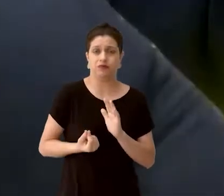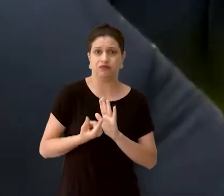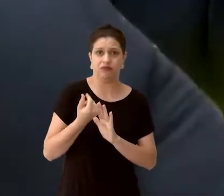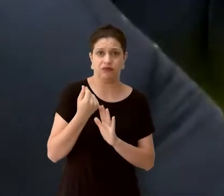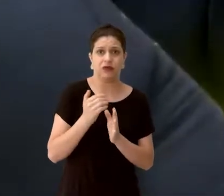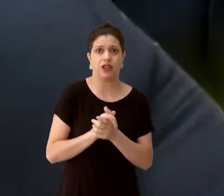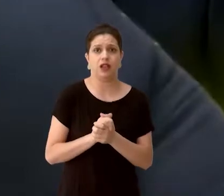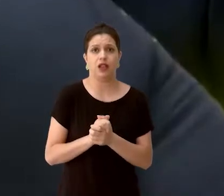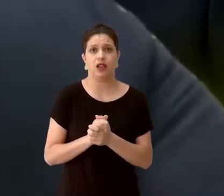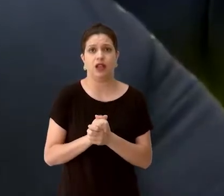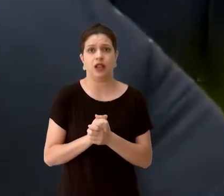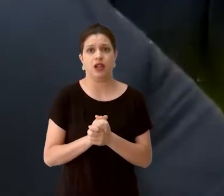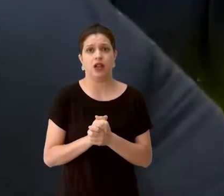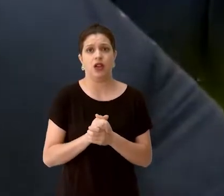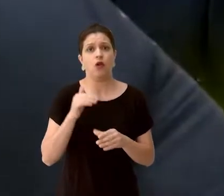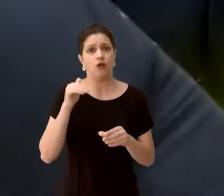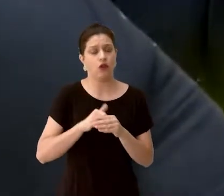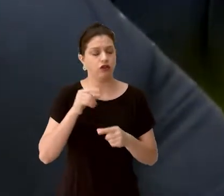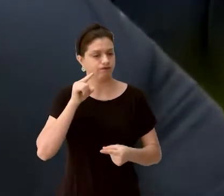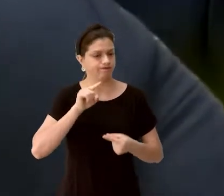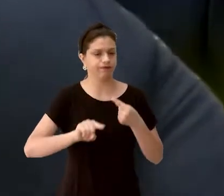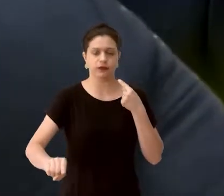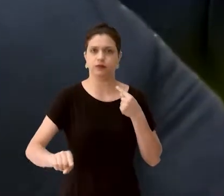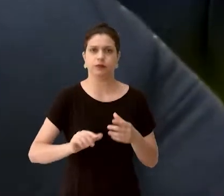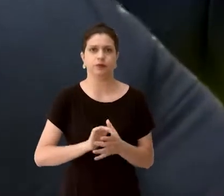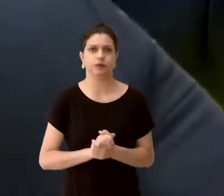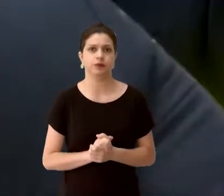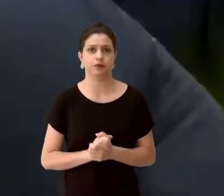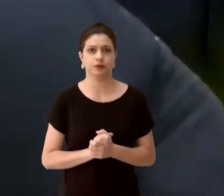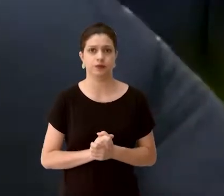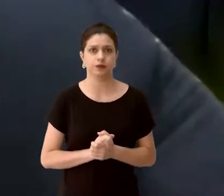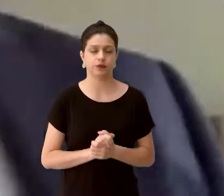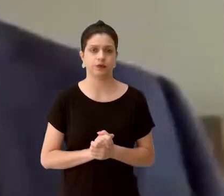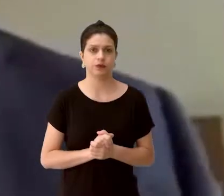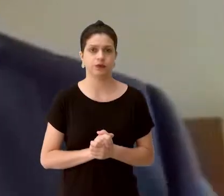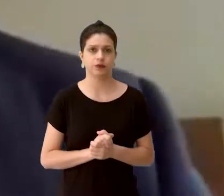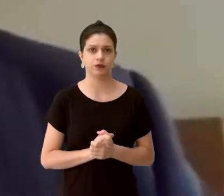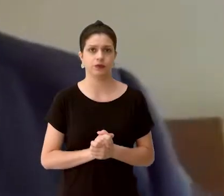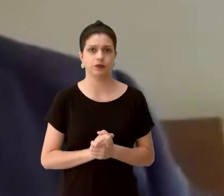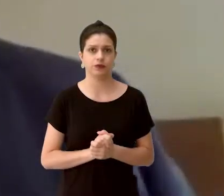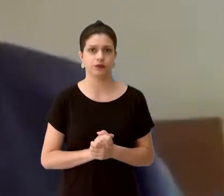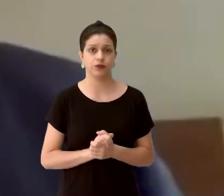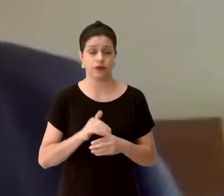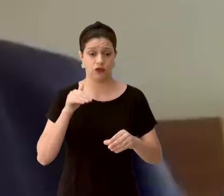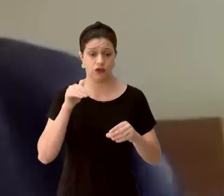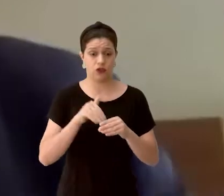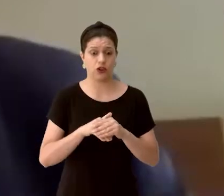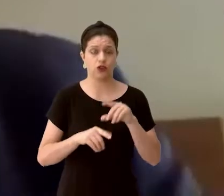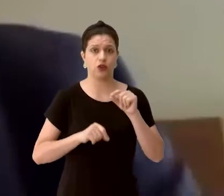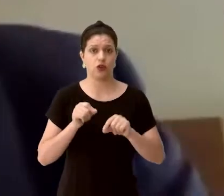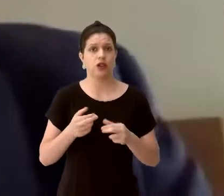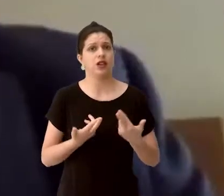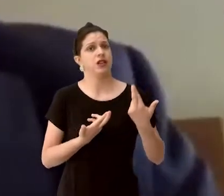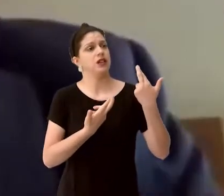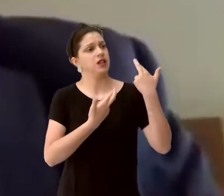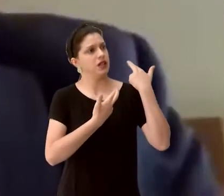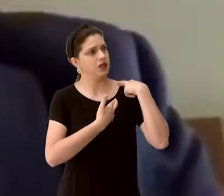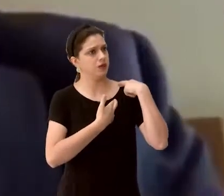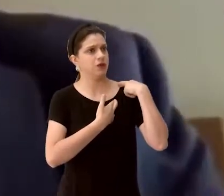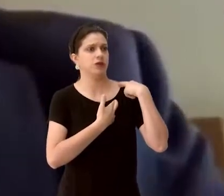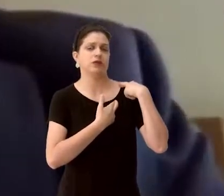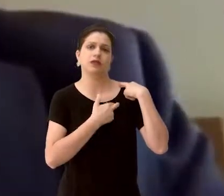máquina, revendo gastos não essenciais. Enfim, senhor presidente, meu voto é contrário. Que votou